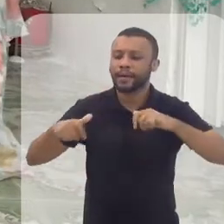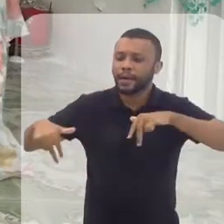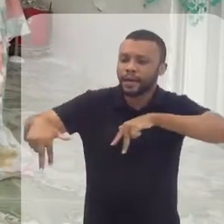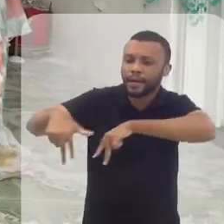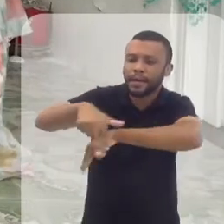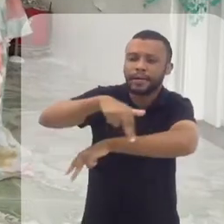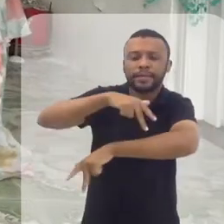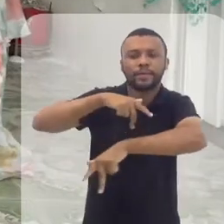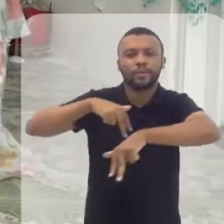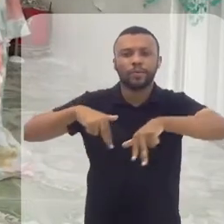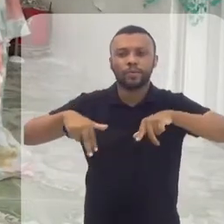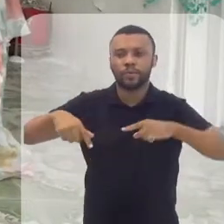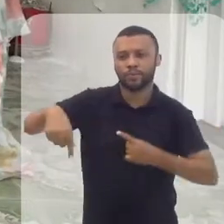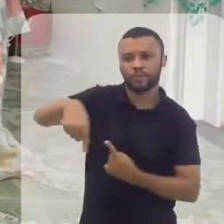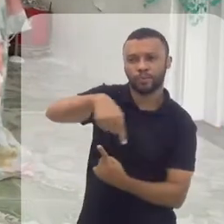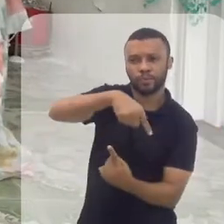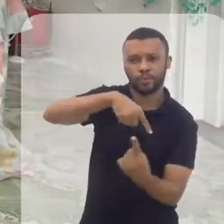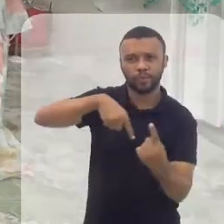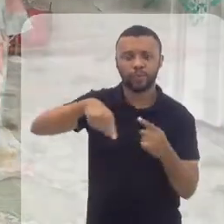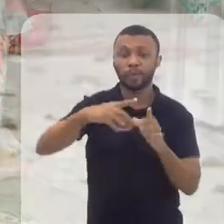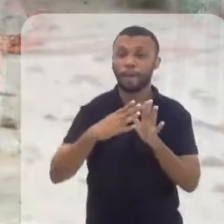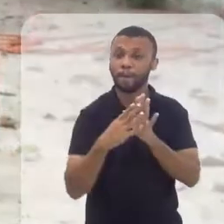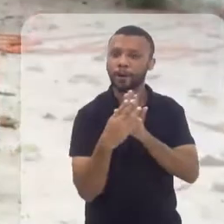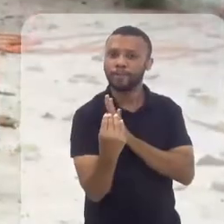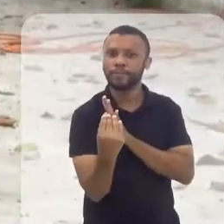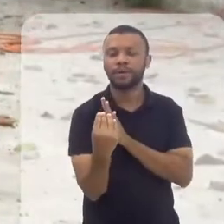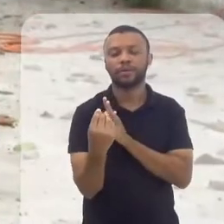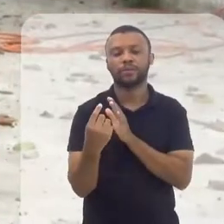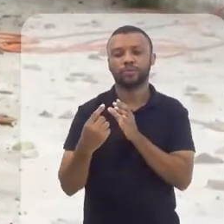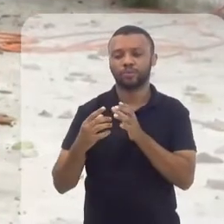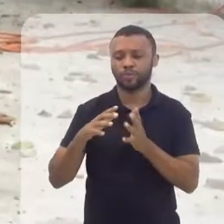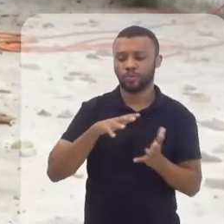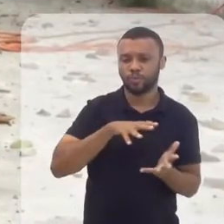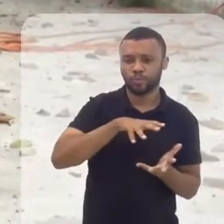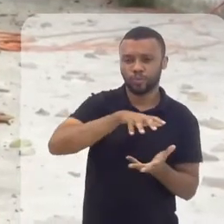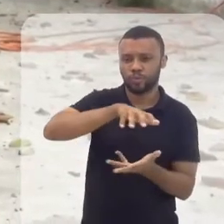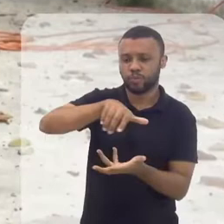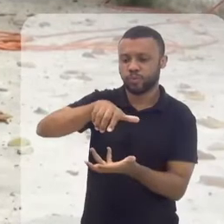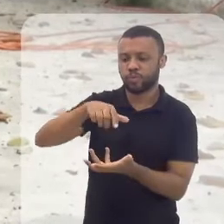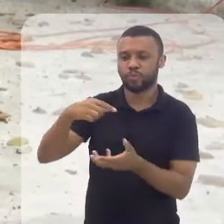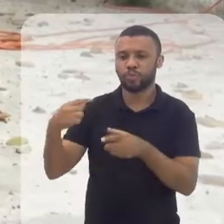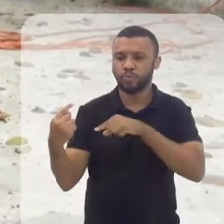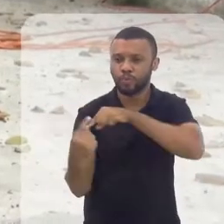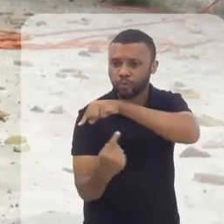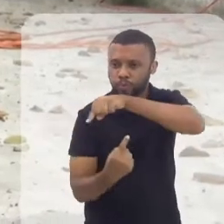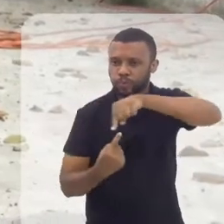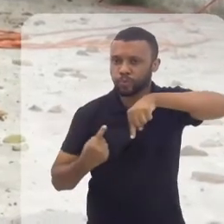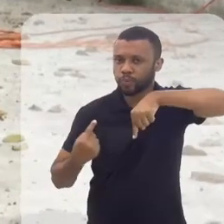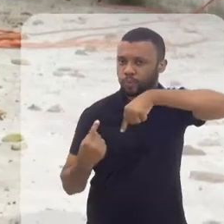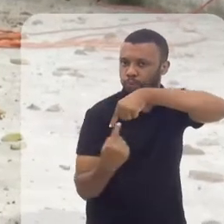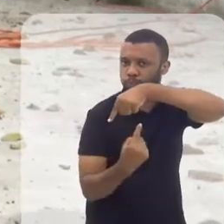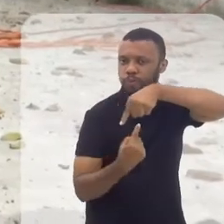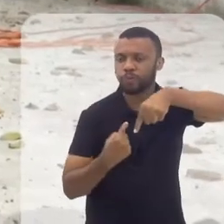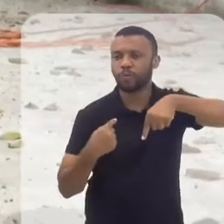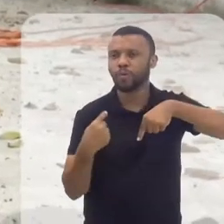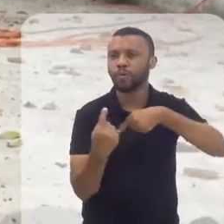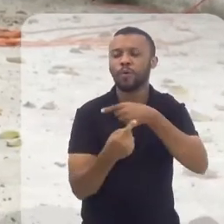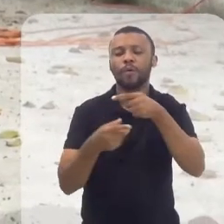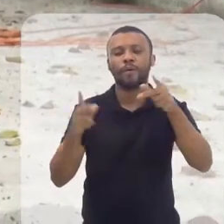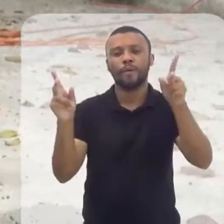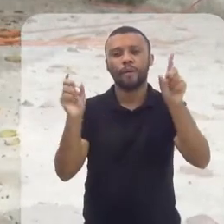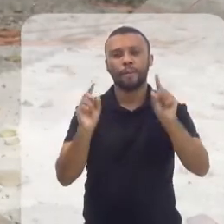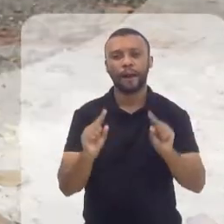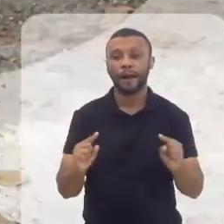Danças circulares, né? Circular imitando o movimento da terra, né? Então, harmonia, equilíbrio, é uma